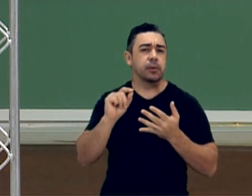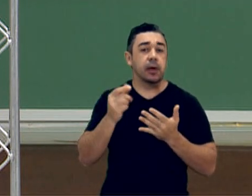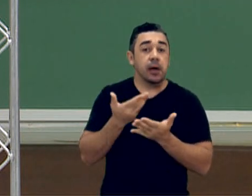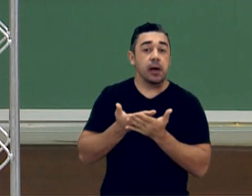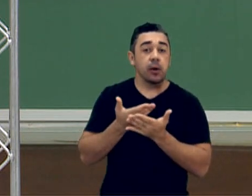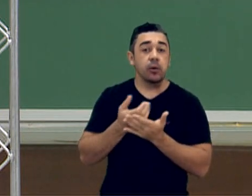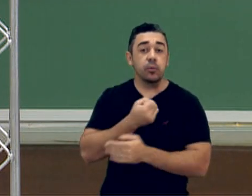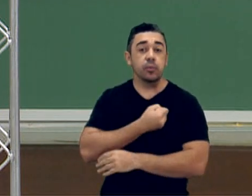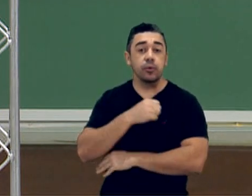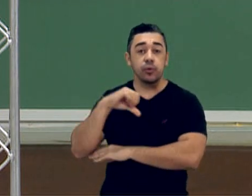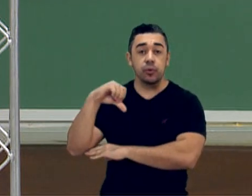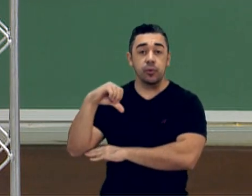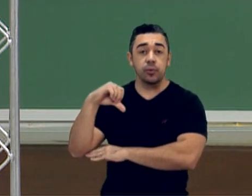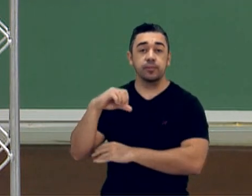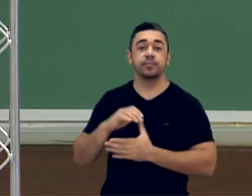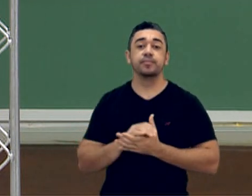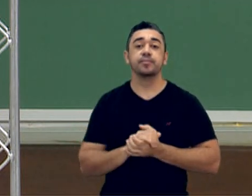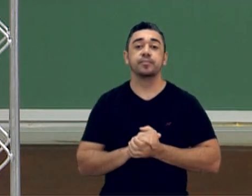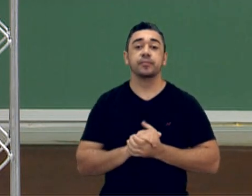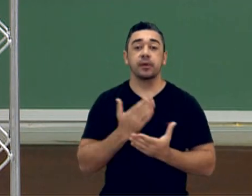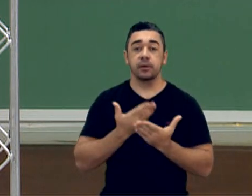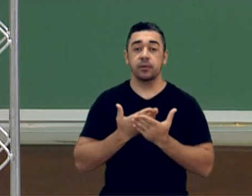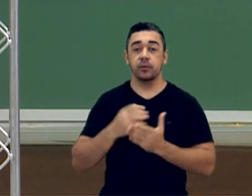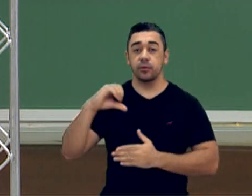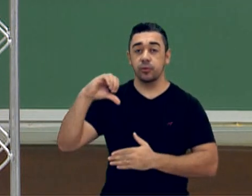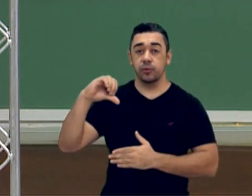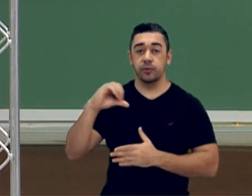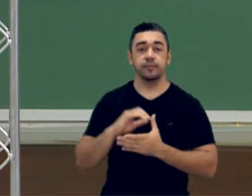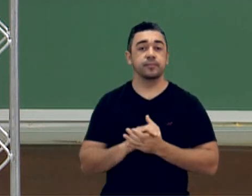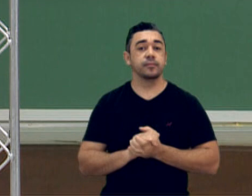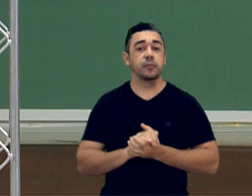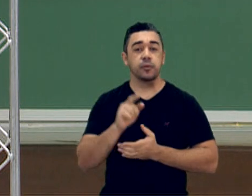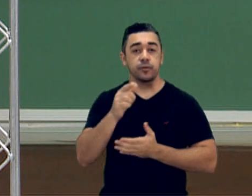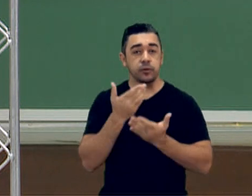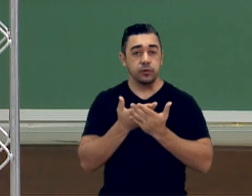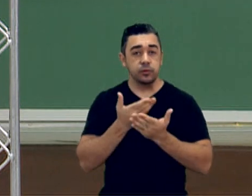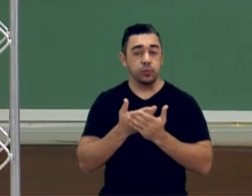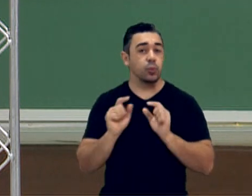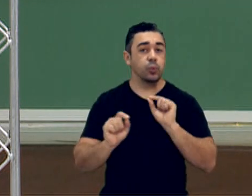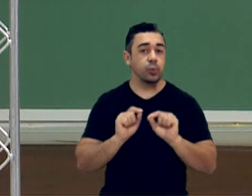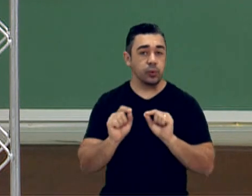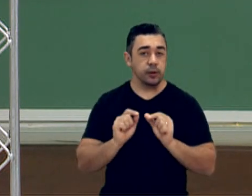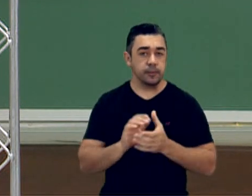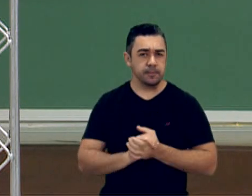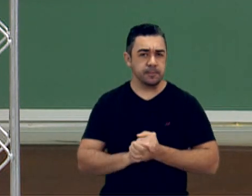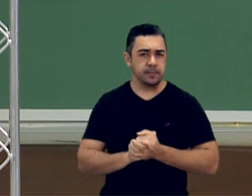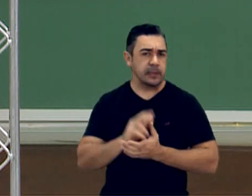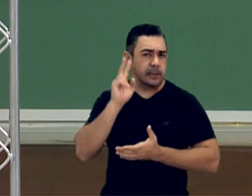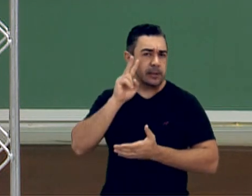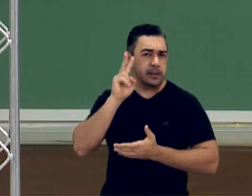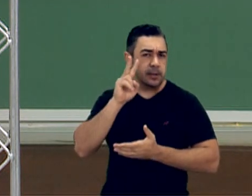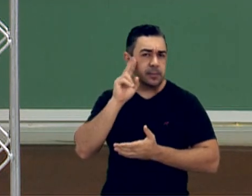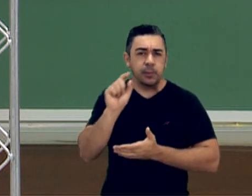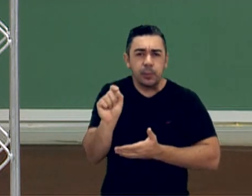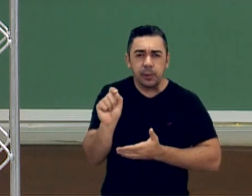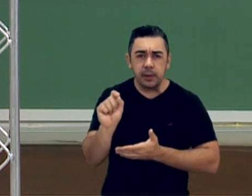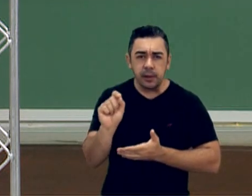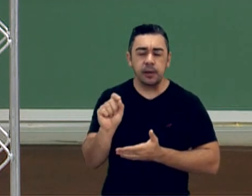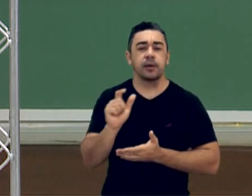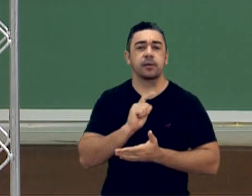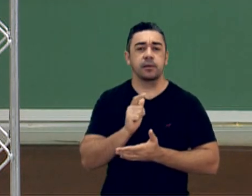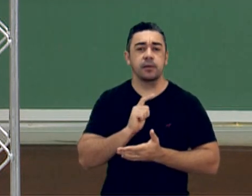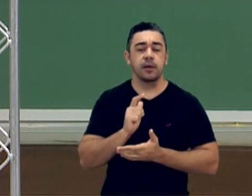aula 9. Então, na aula 9, vocês estudaram First Conditional, estão lembrados disso? São aquelas